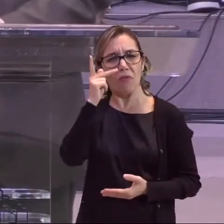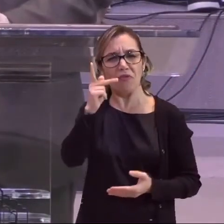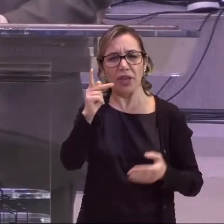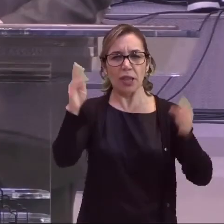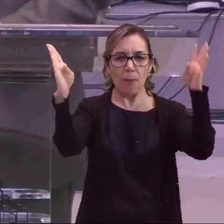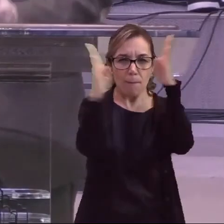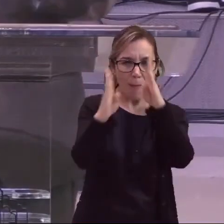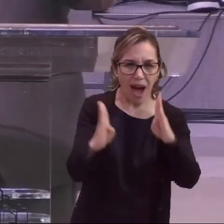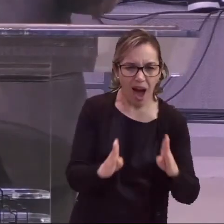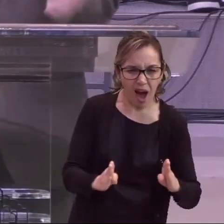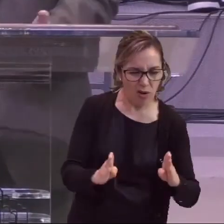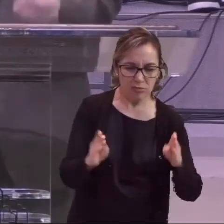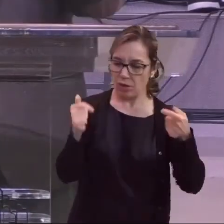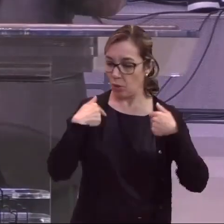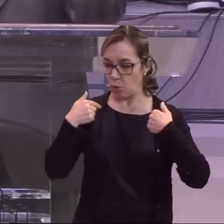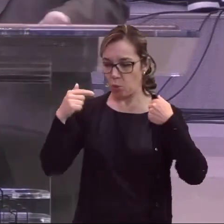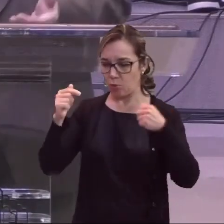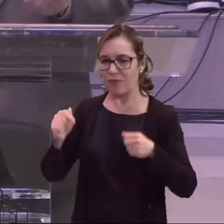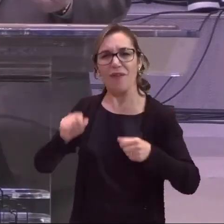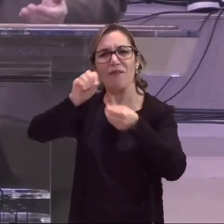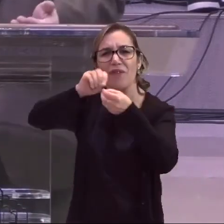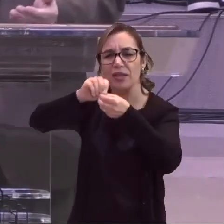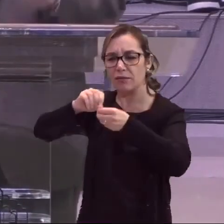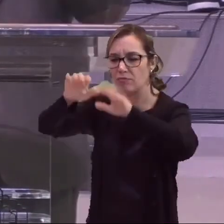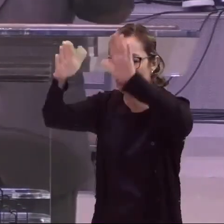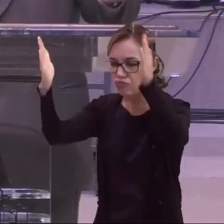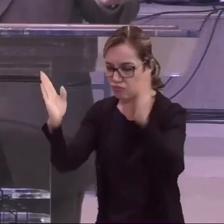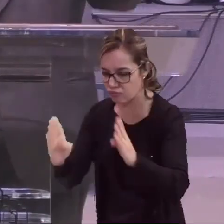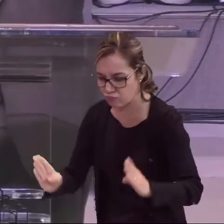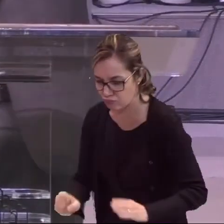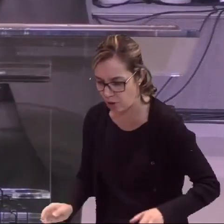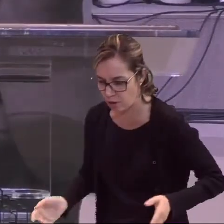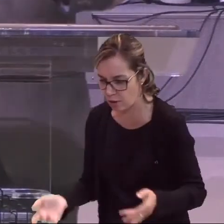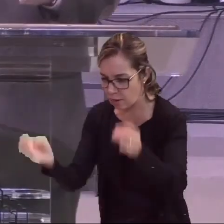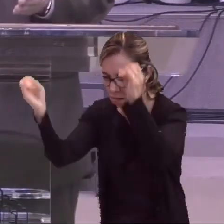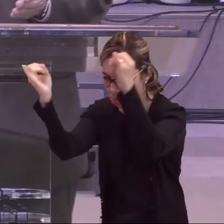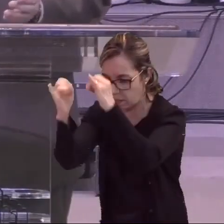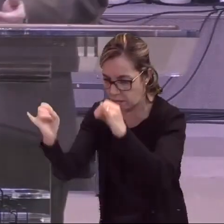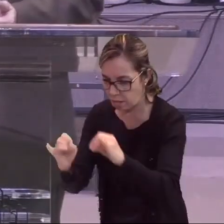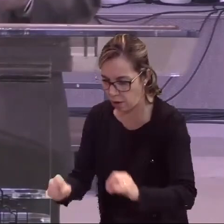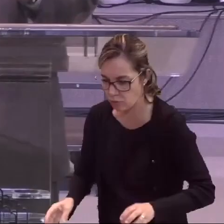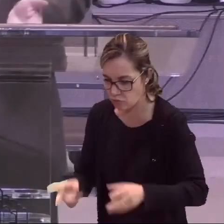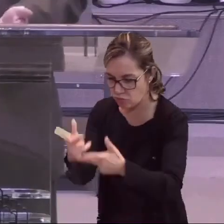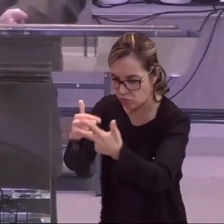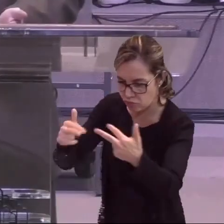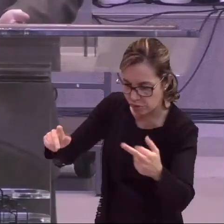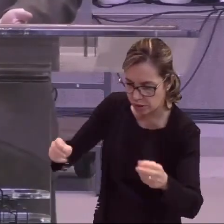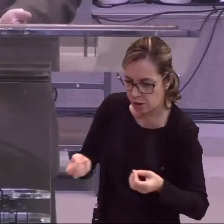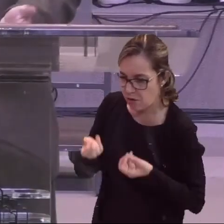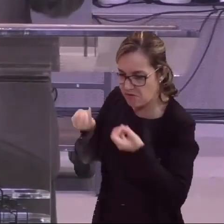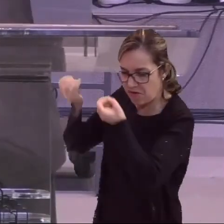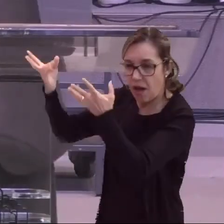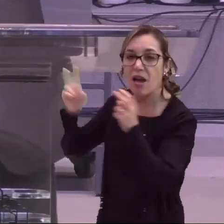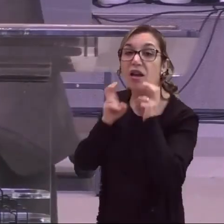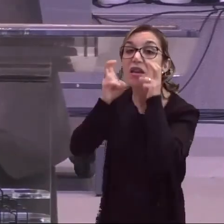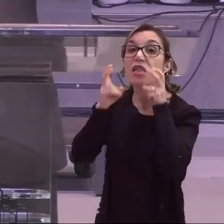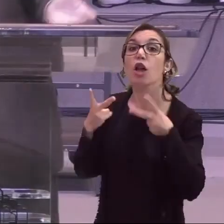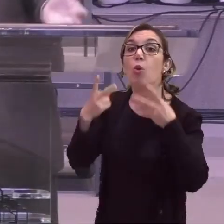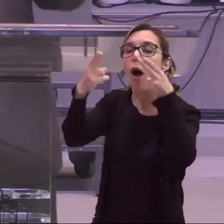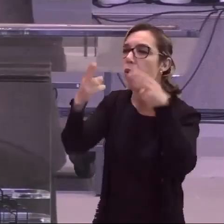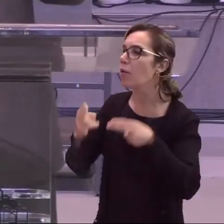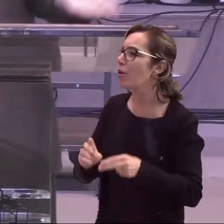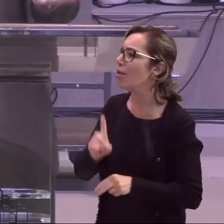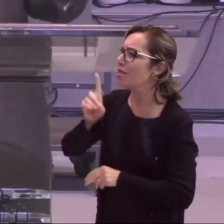trazido para eles e o prepararam e oraram a Baal desde a manhã até o meio-dia e eles gritavam assim